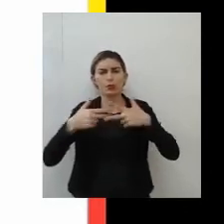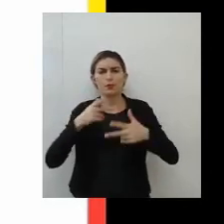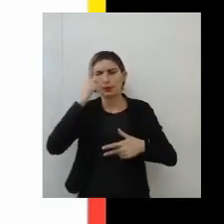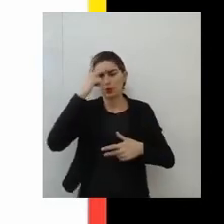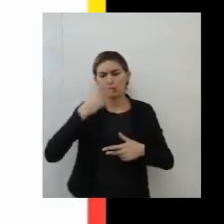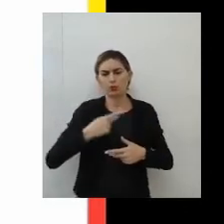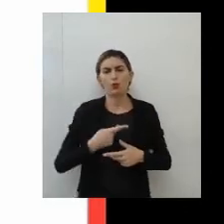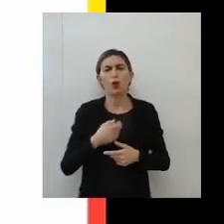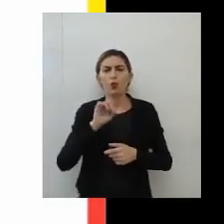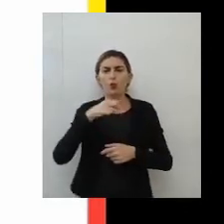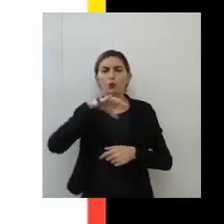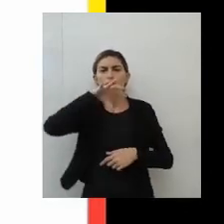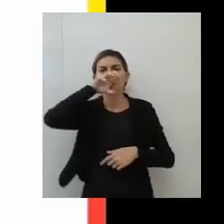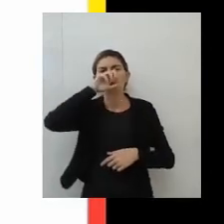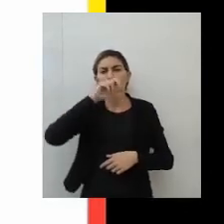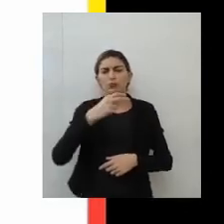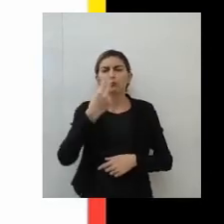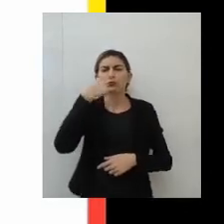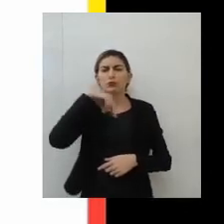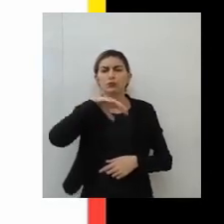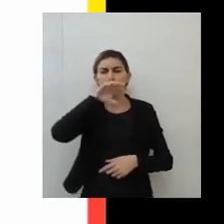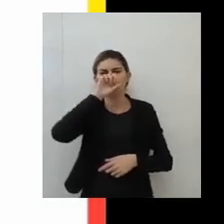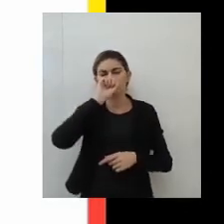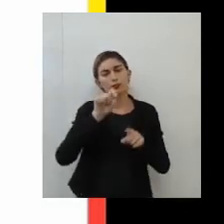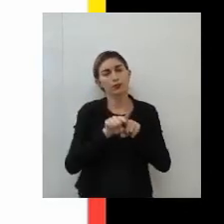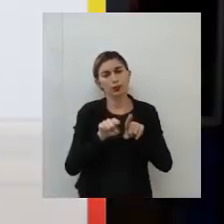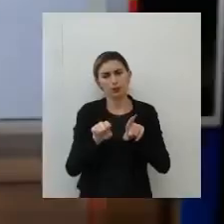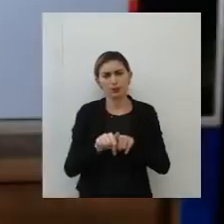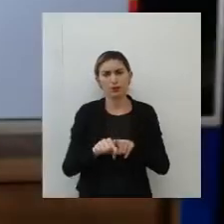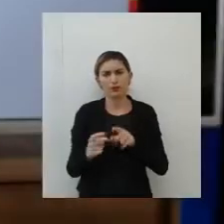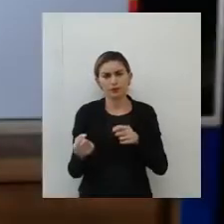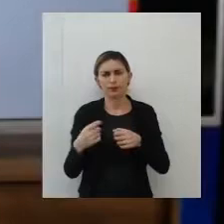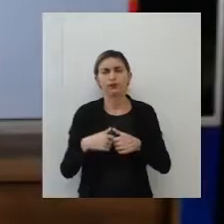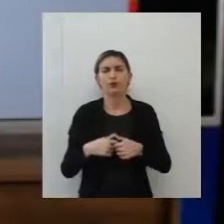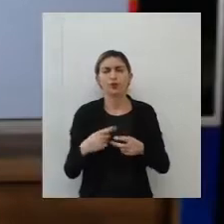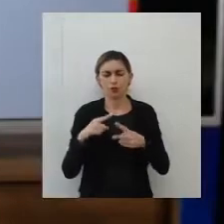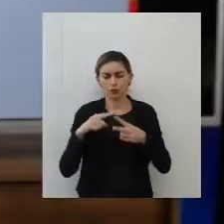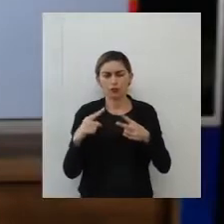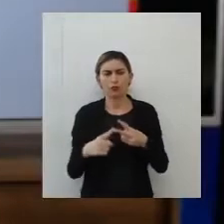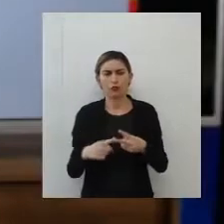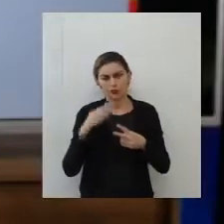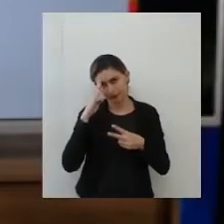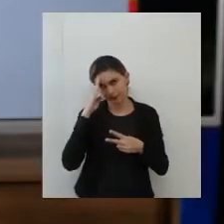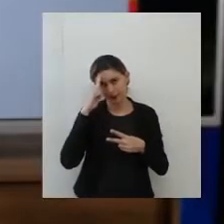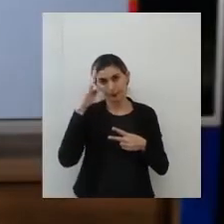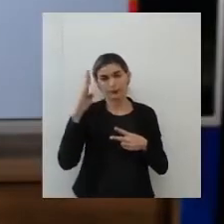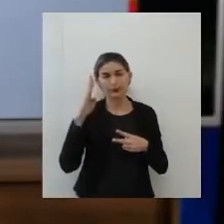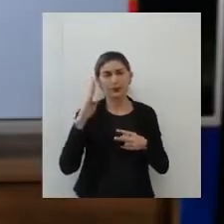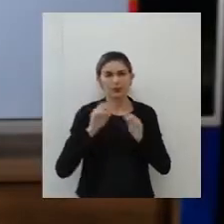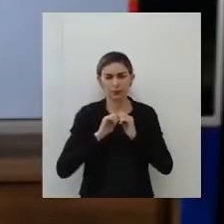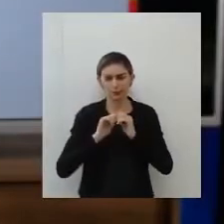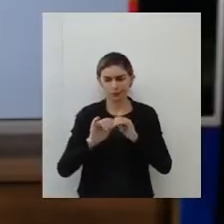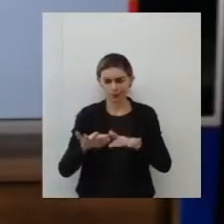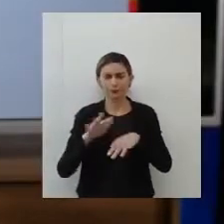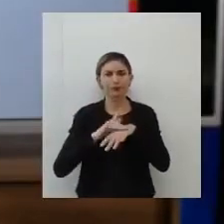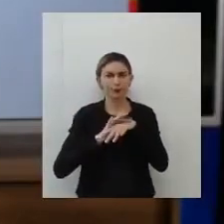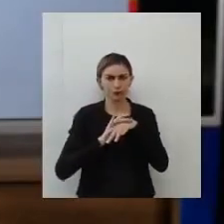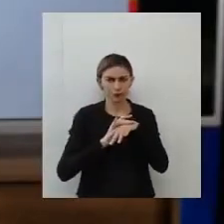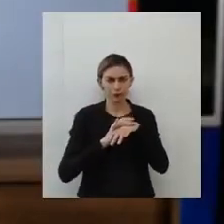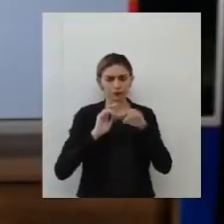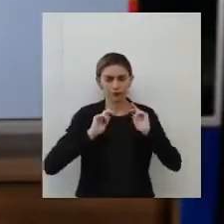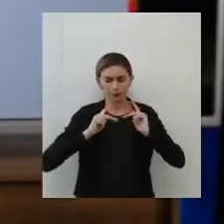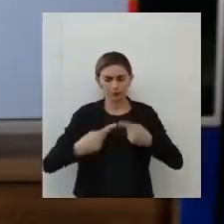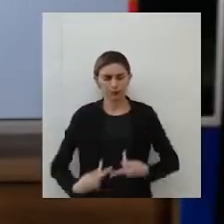por vias respiratórias. Volta para mim. As duas formas principais de manifestação da doença no ser